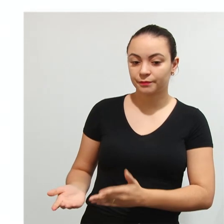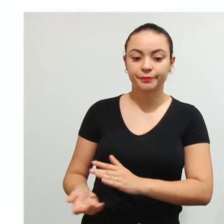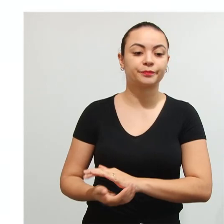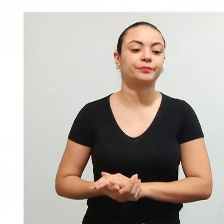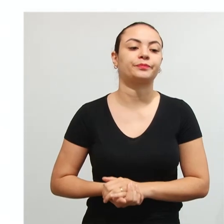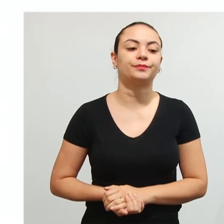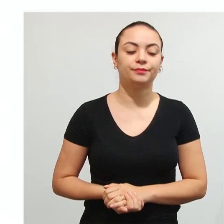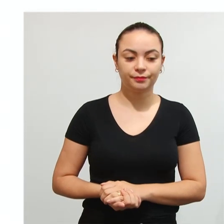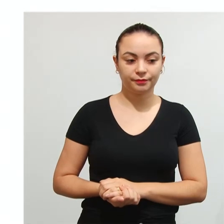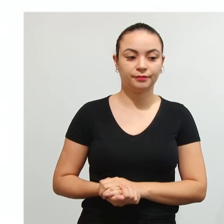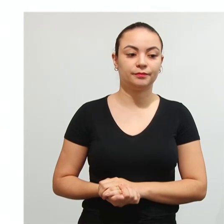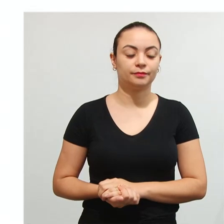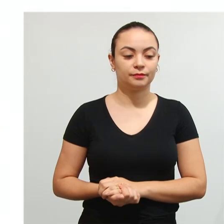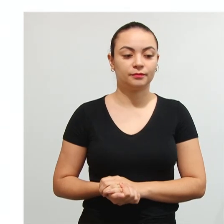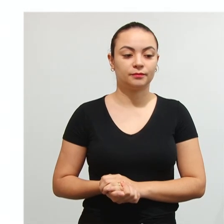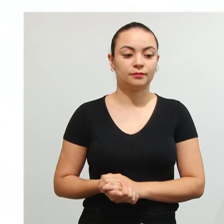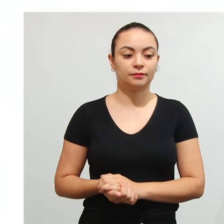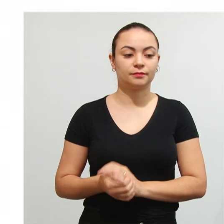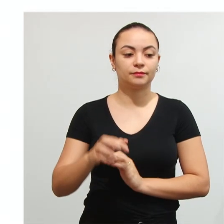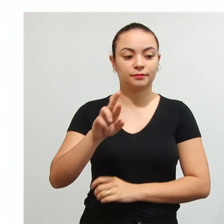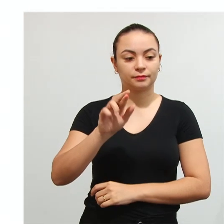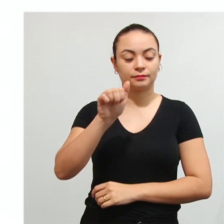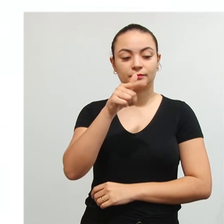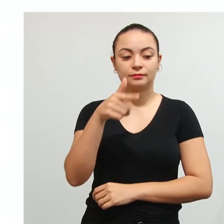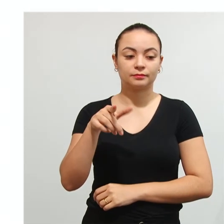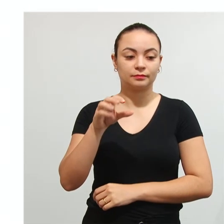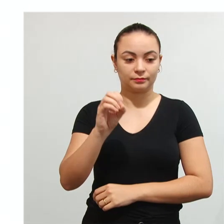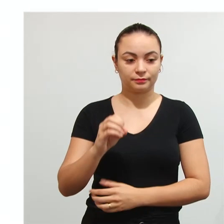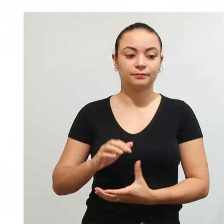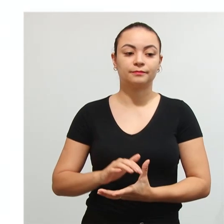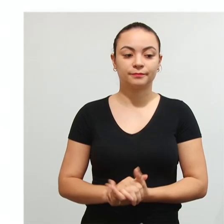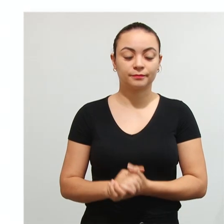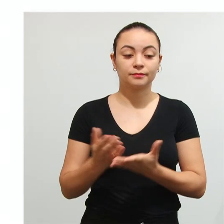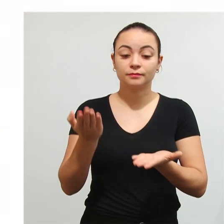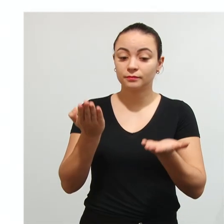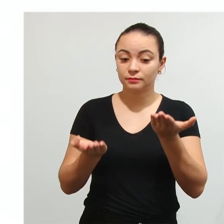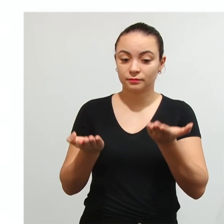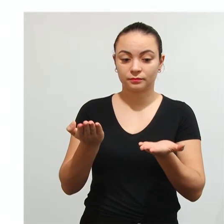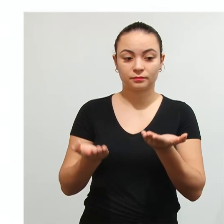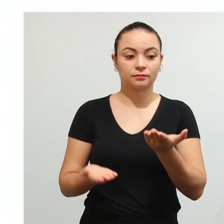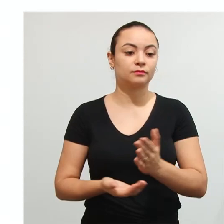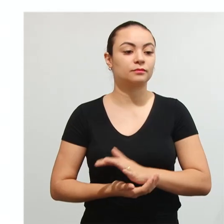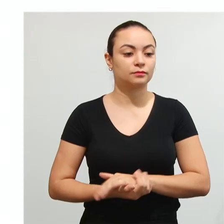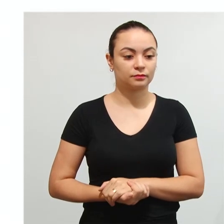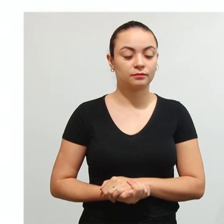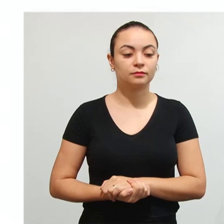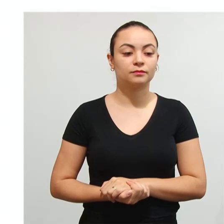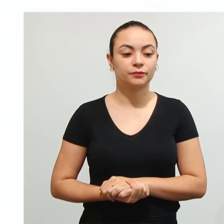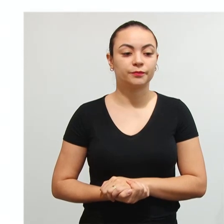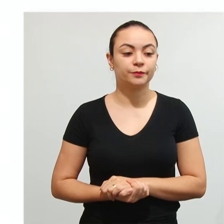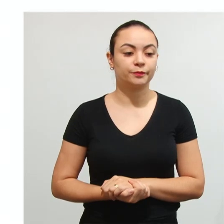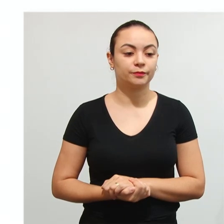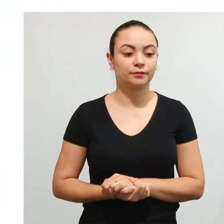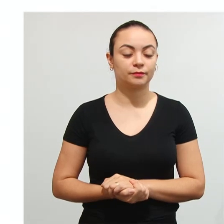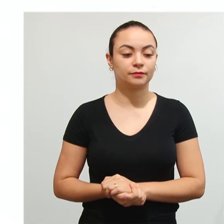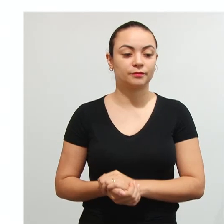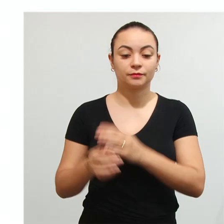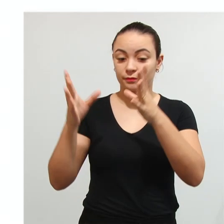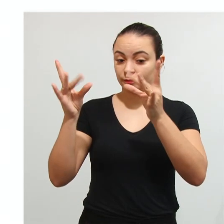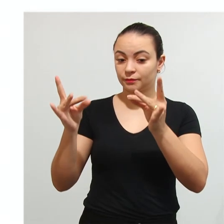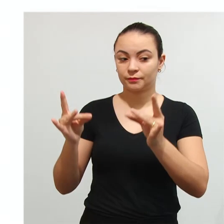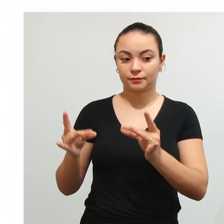os conteúdos de razão, proporção, e aí fazendo uma extensão do conceito de